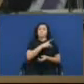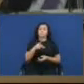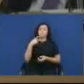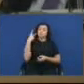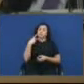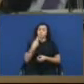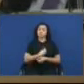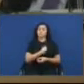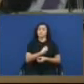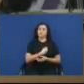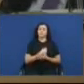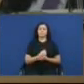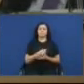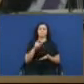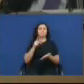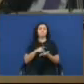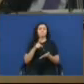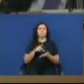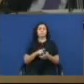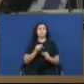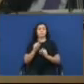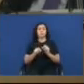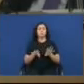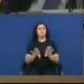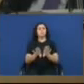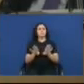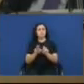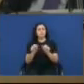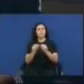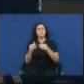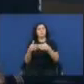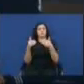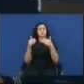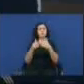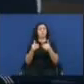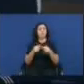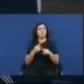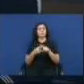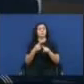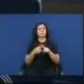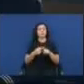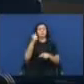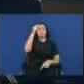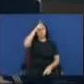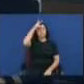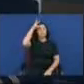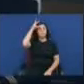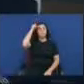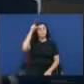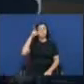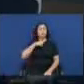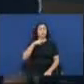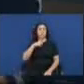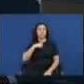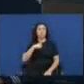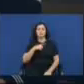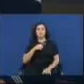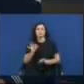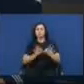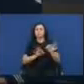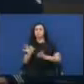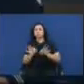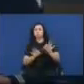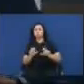vereadores, na verdade eu até fiz também um requerimento, visto que a prefeitura tem feito